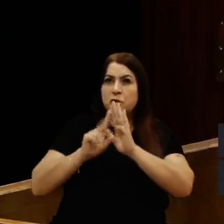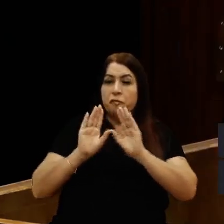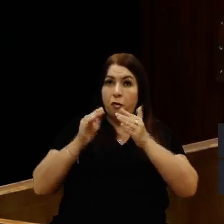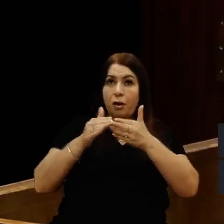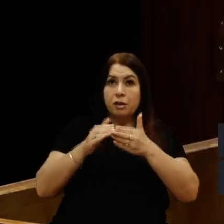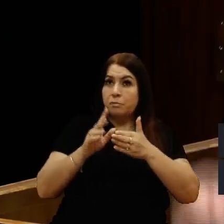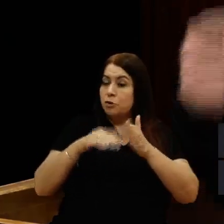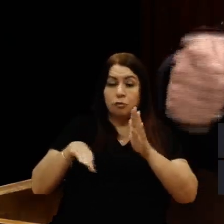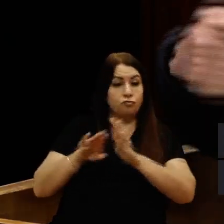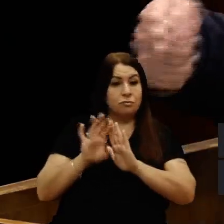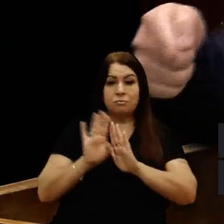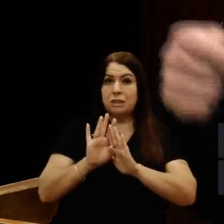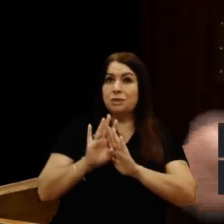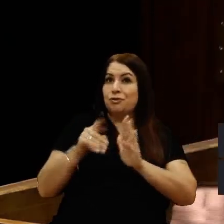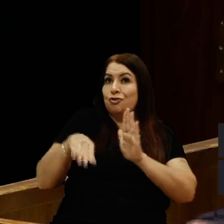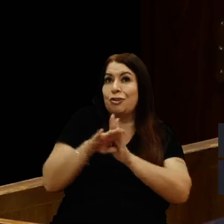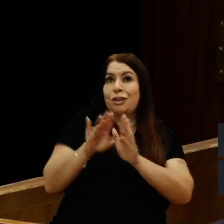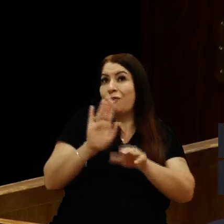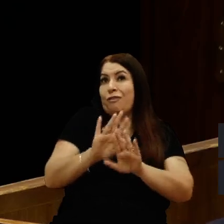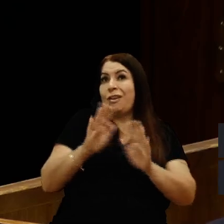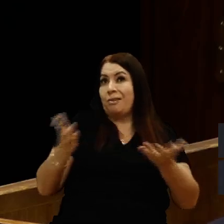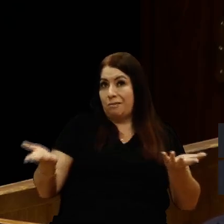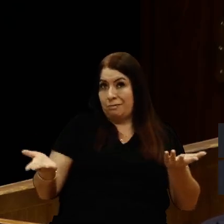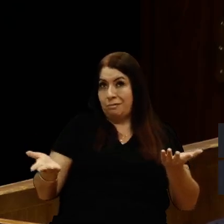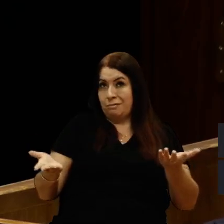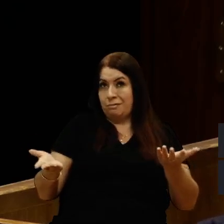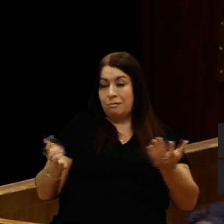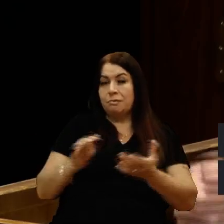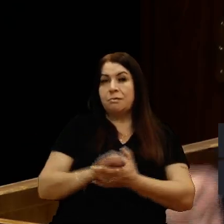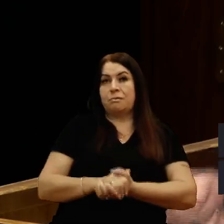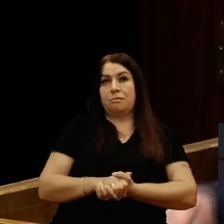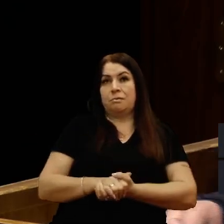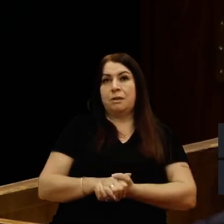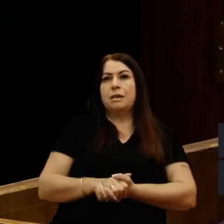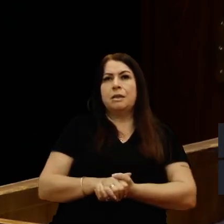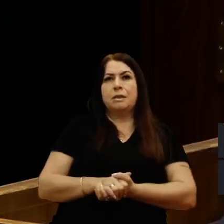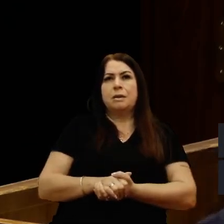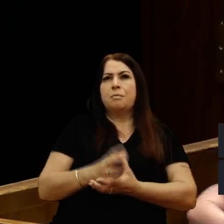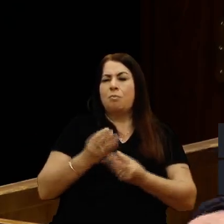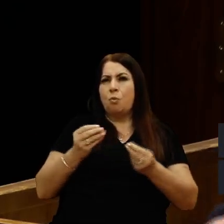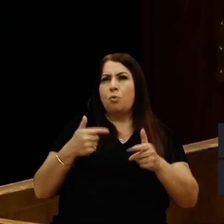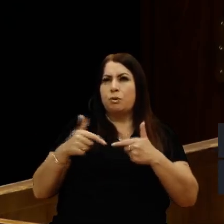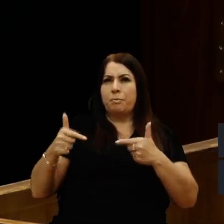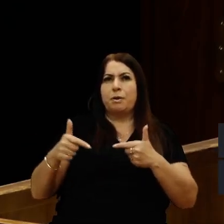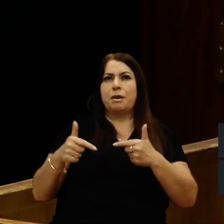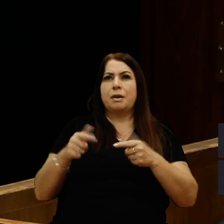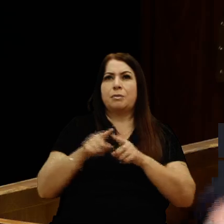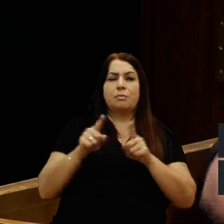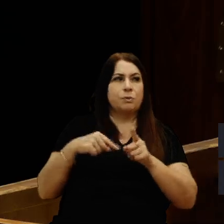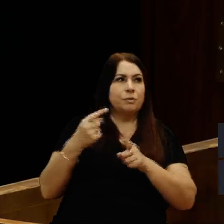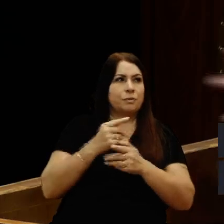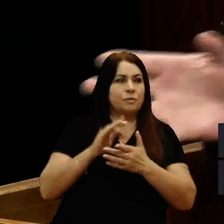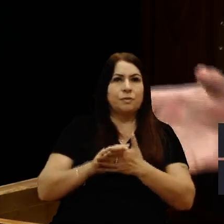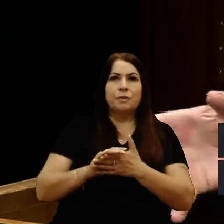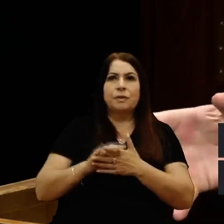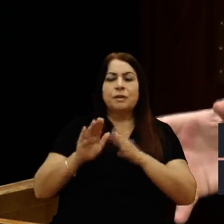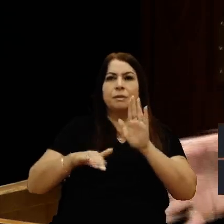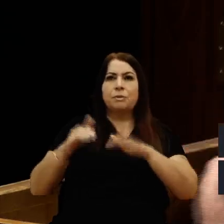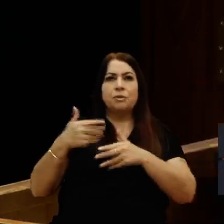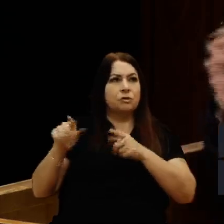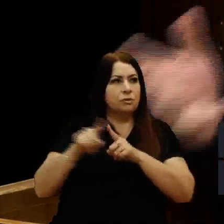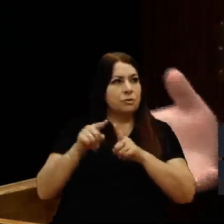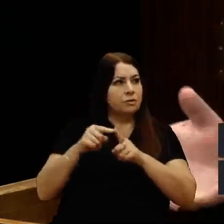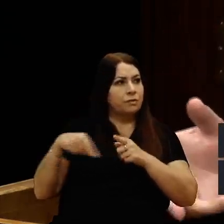senão não chega, gente. Ou se chegar, não fica. Se chegar, não fica. É muito trabalho, é muito preço que tem que ser pago, independente da